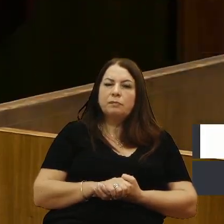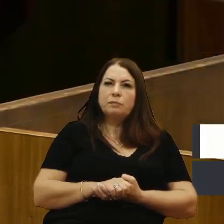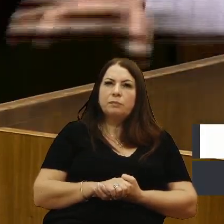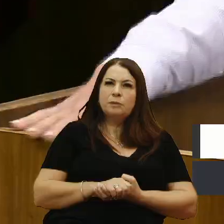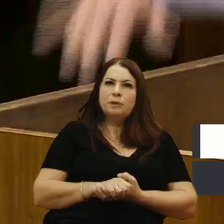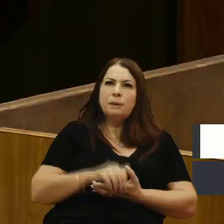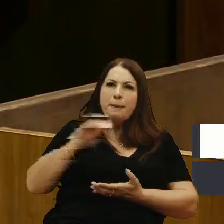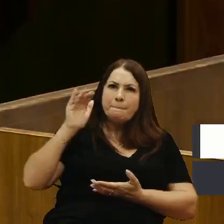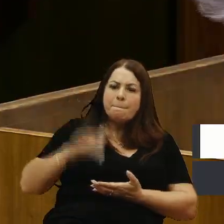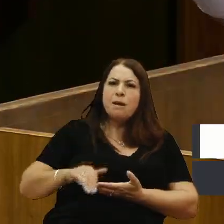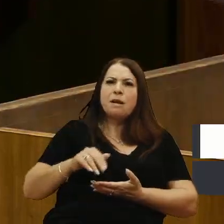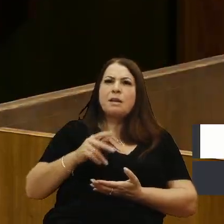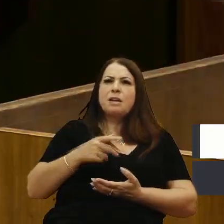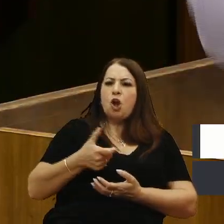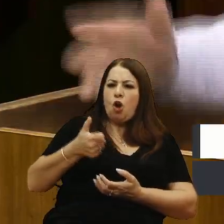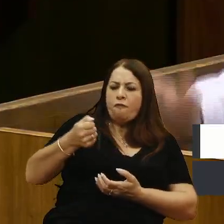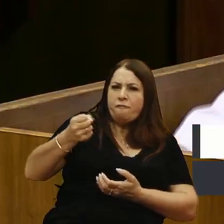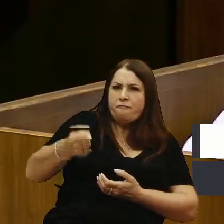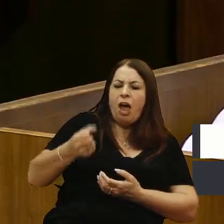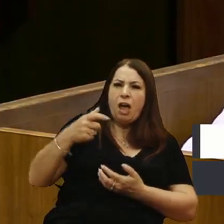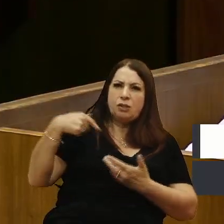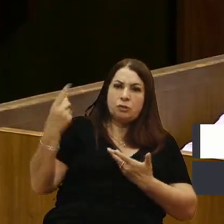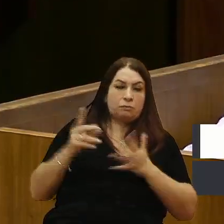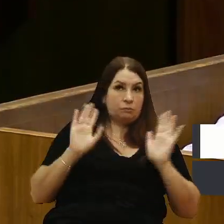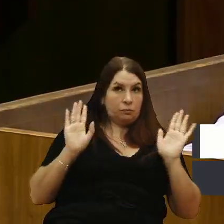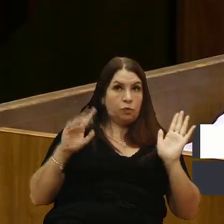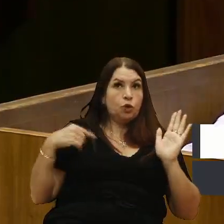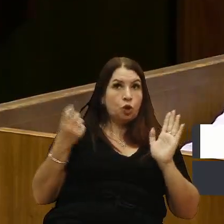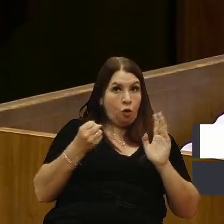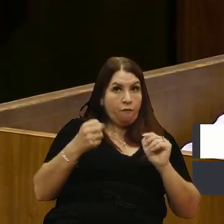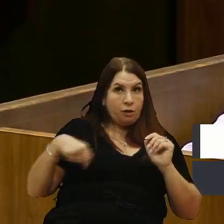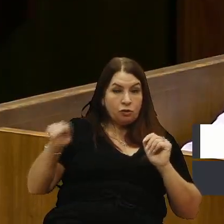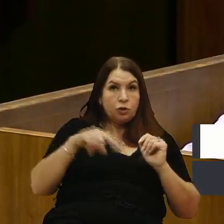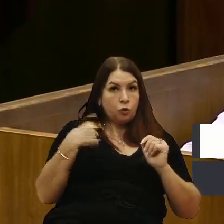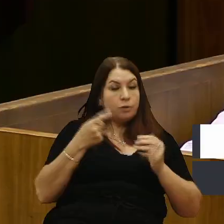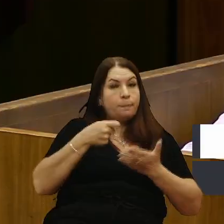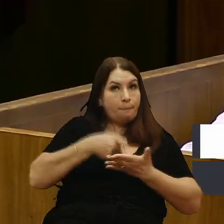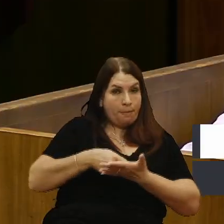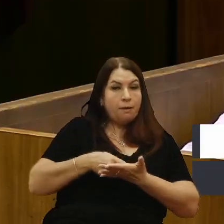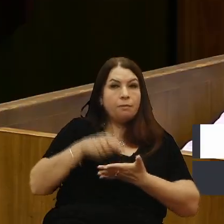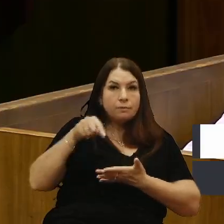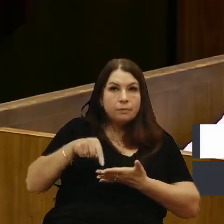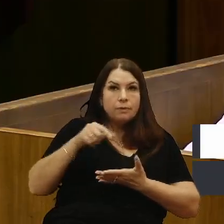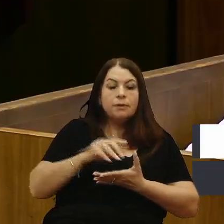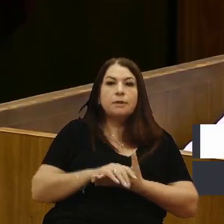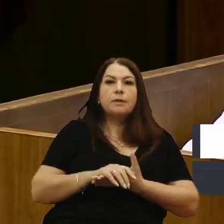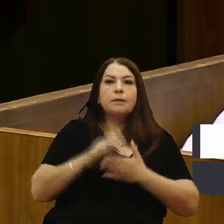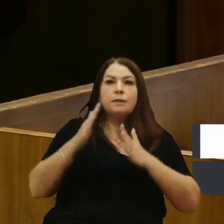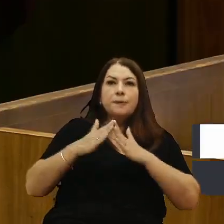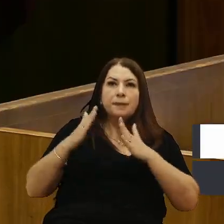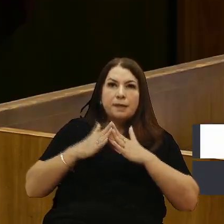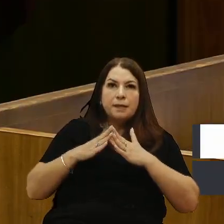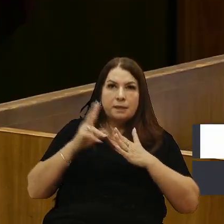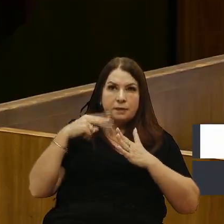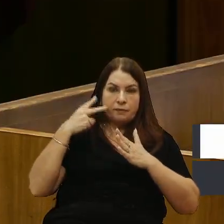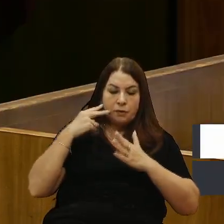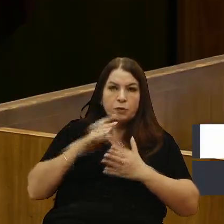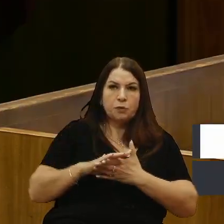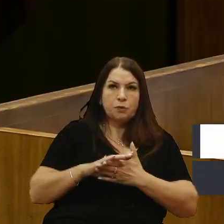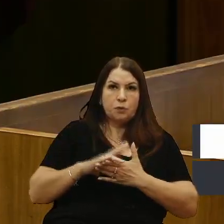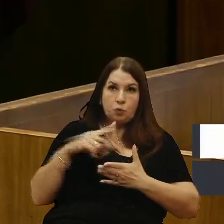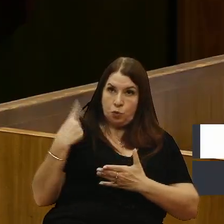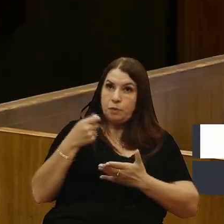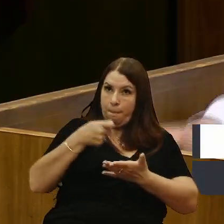a mão aqui, chamando de covarde, não sei o quê. Olha, nós somos pagos nessa casa, vereadora. Nós